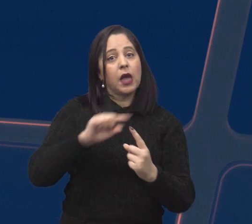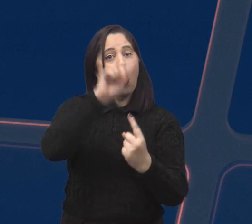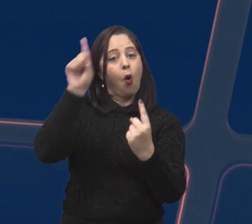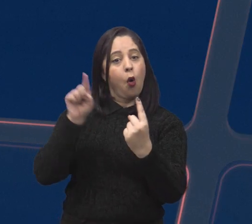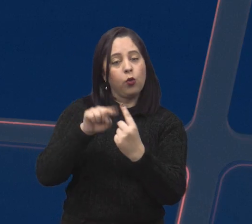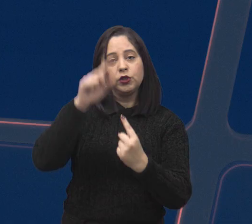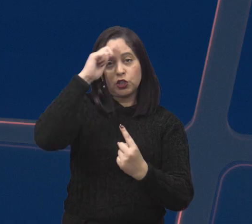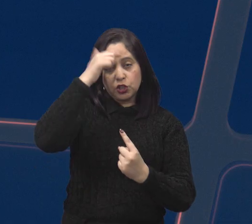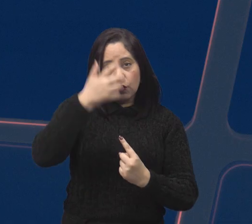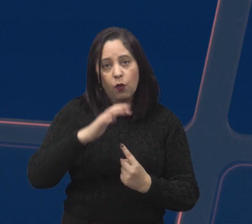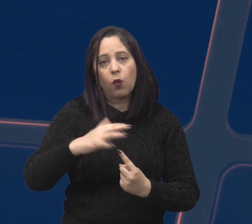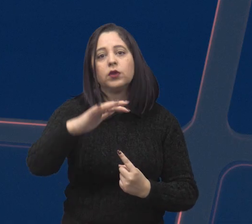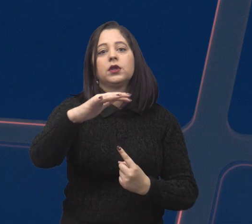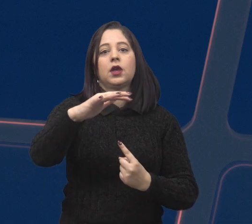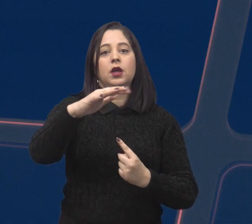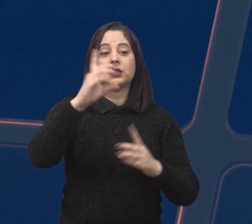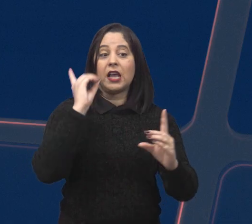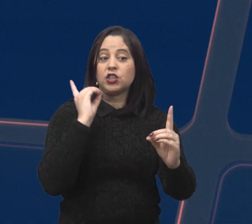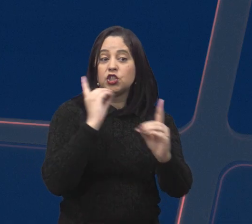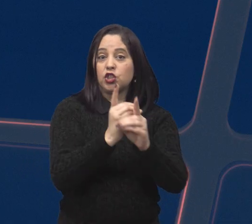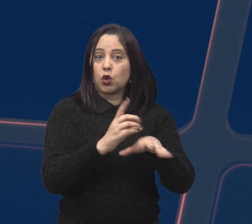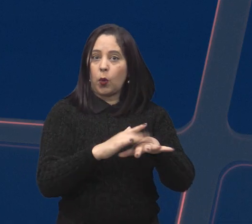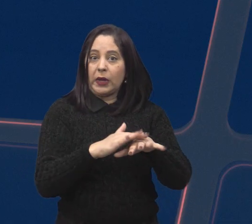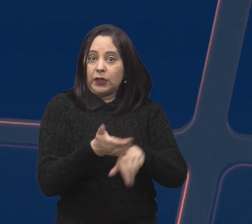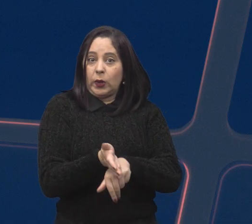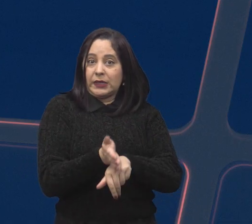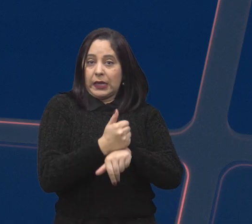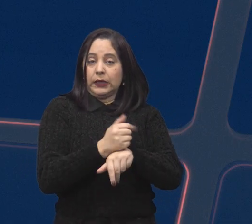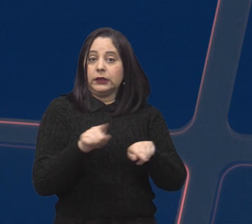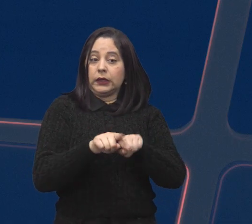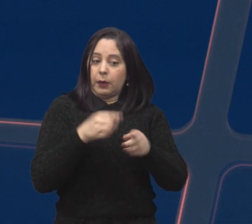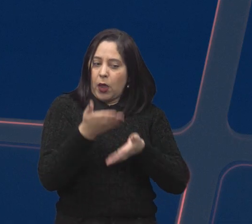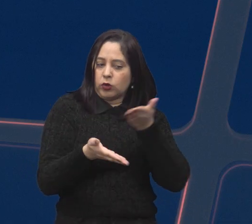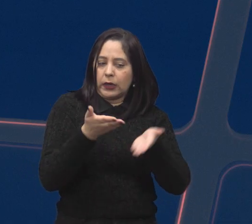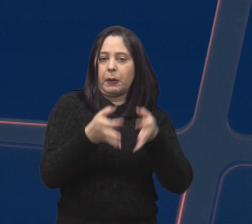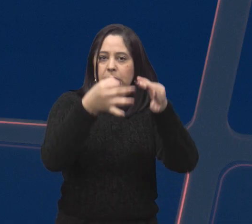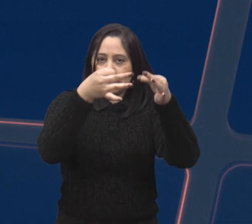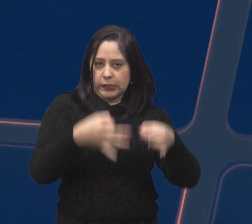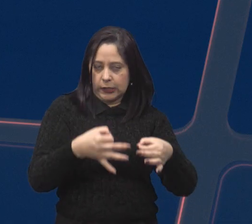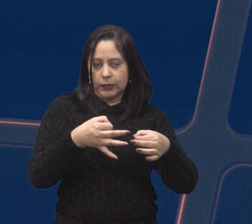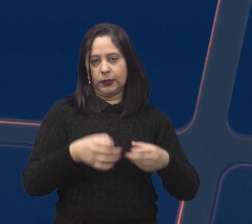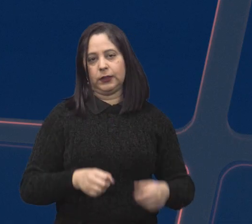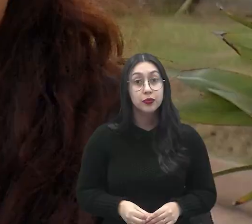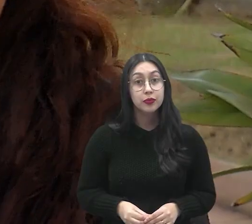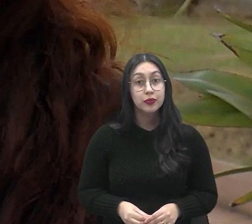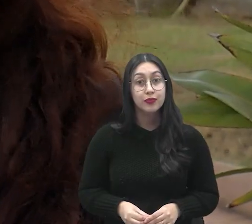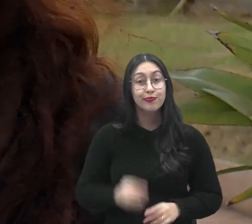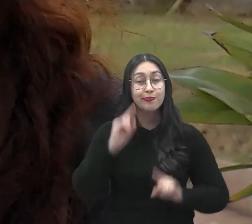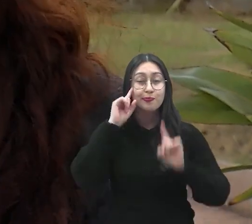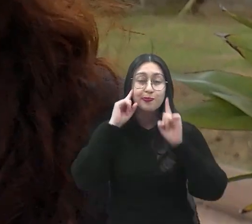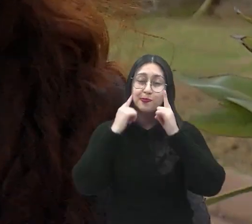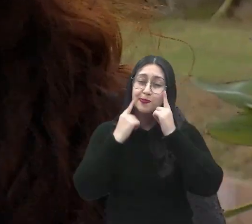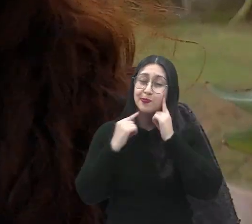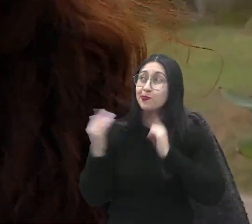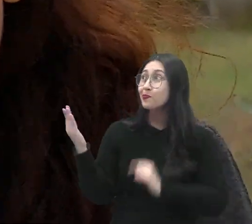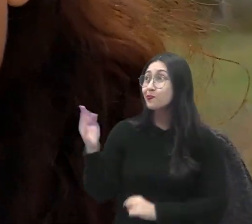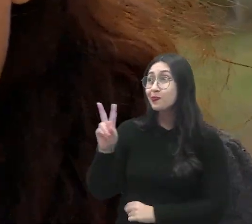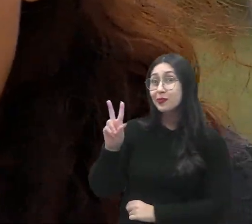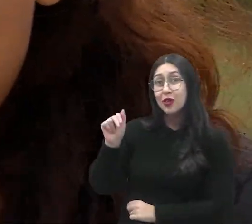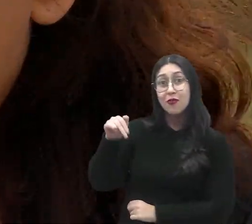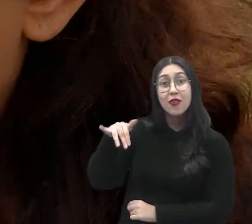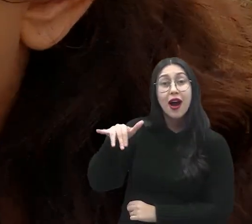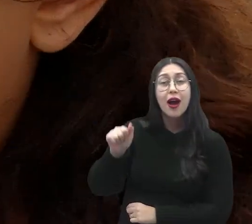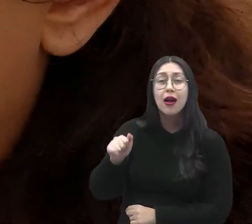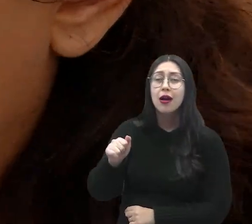conscientizar a população sobre a importância do diagnóstico precoce e do tratamento adequado. As lágrimas da